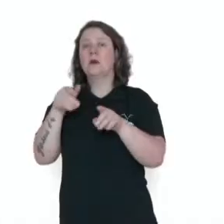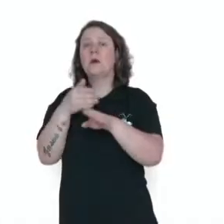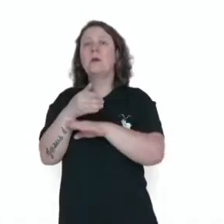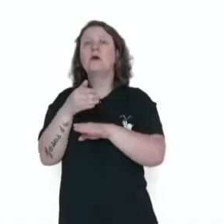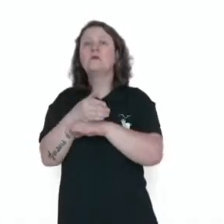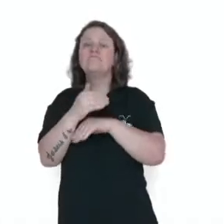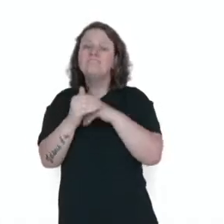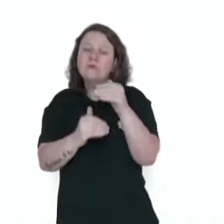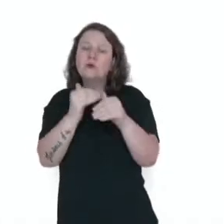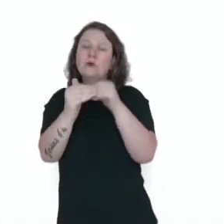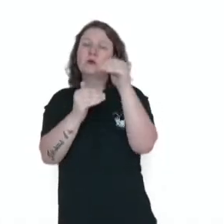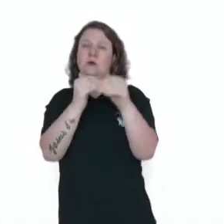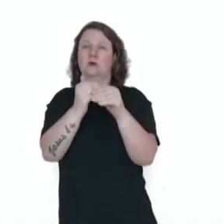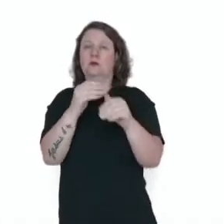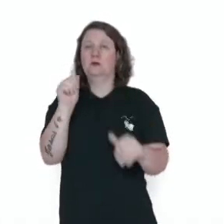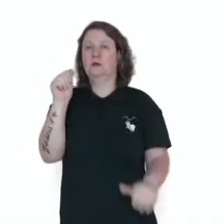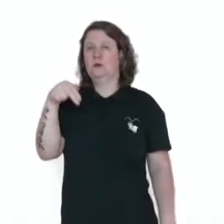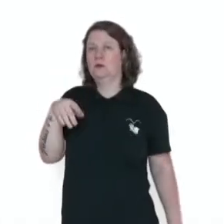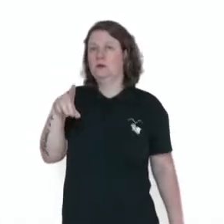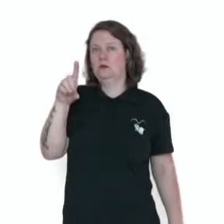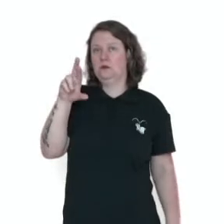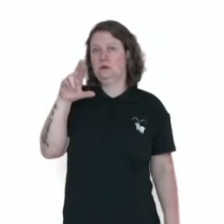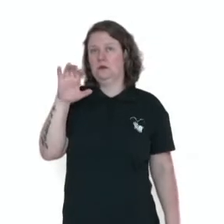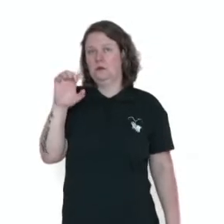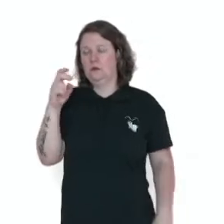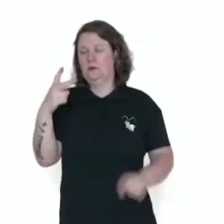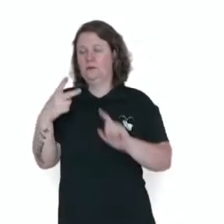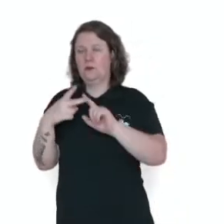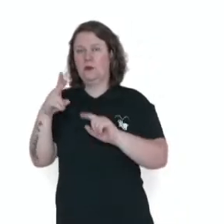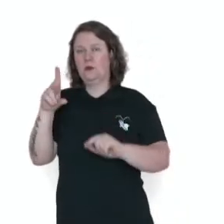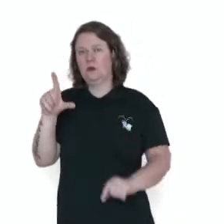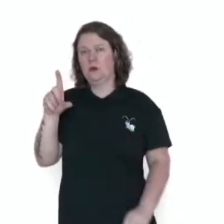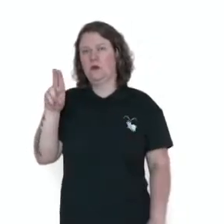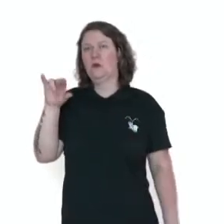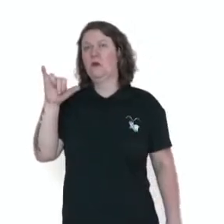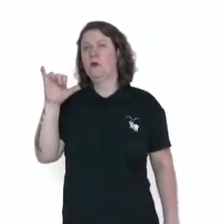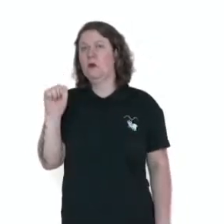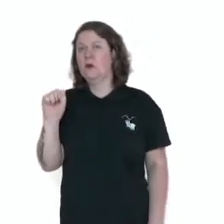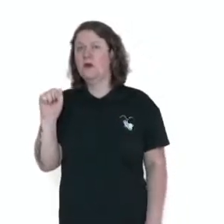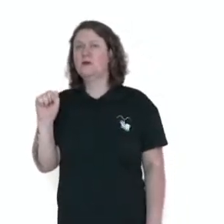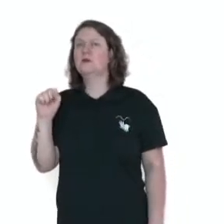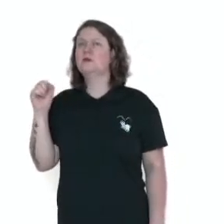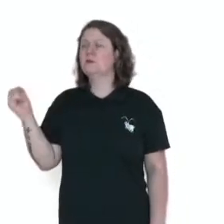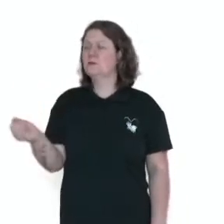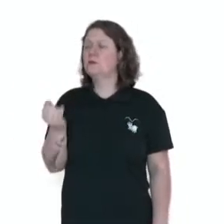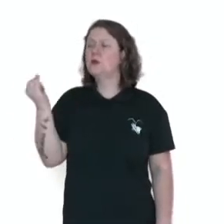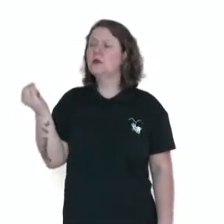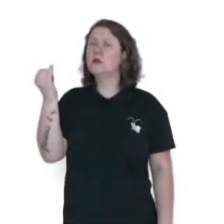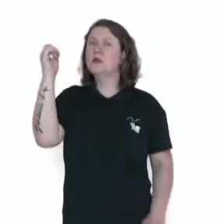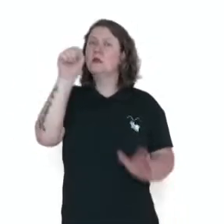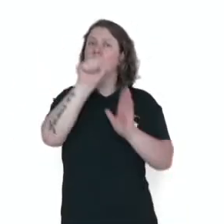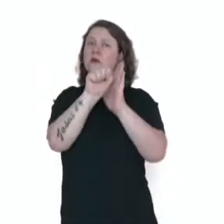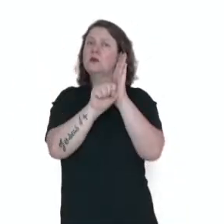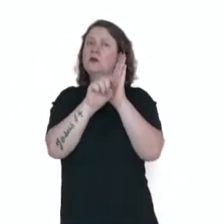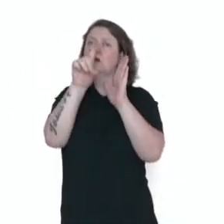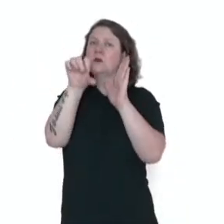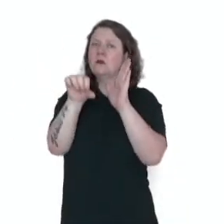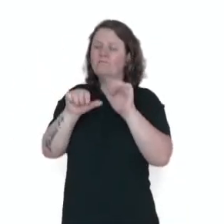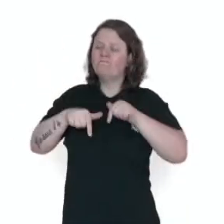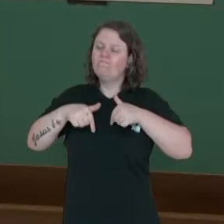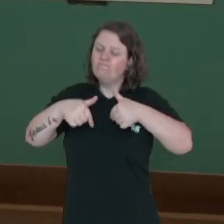para vocês André Rebouças e Luiz Gama, duas personalidades negras do século XIX que